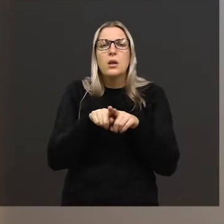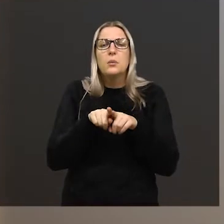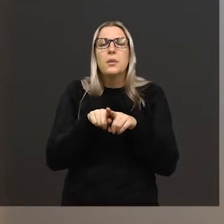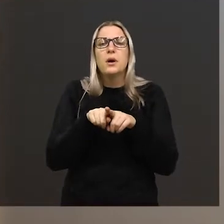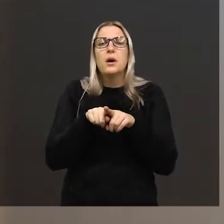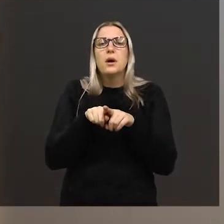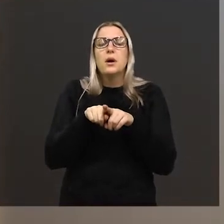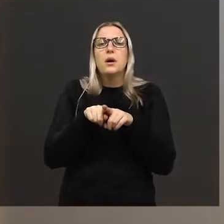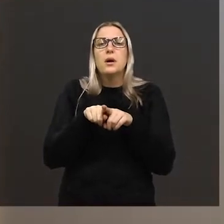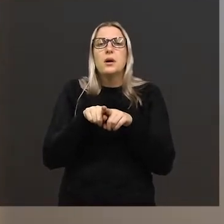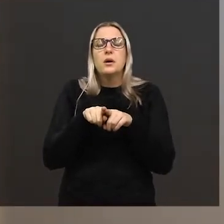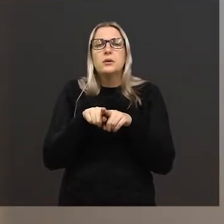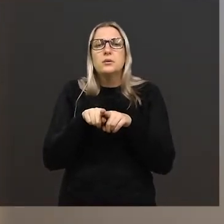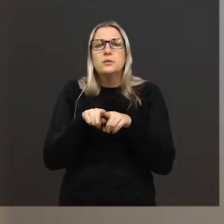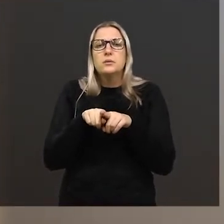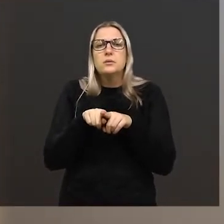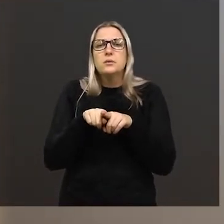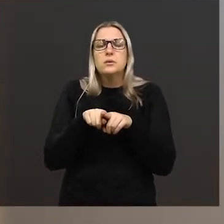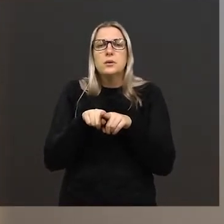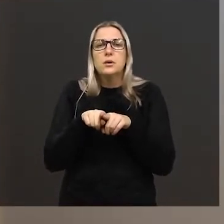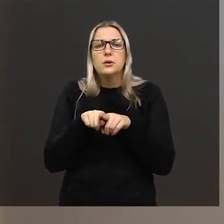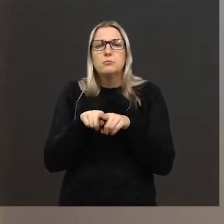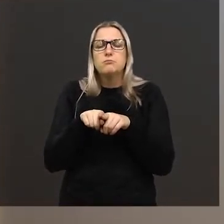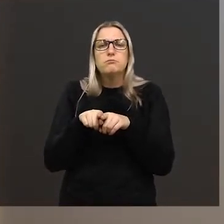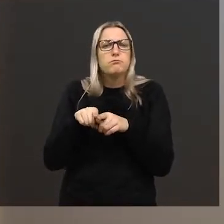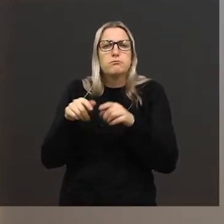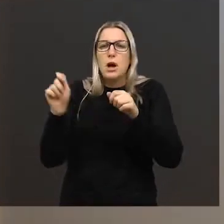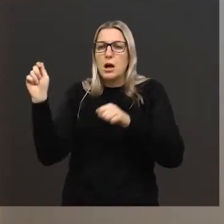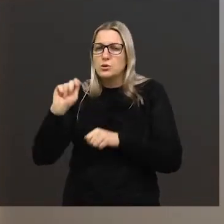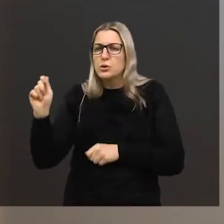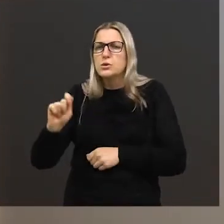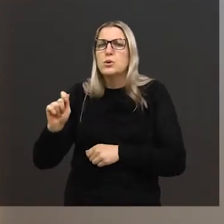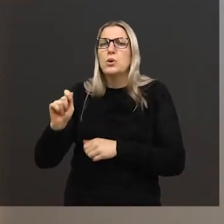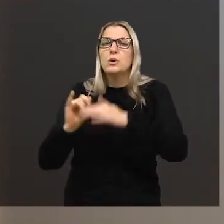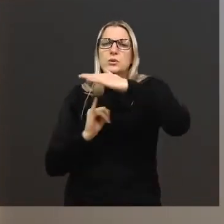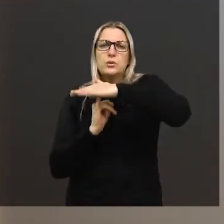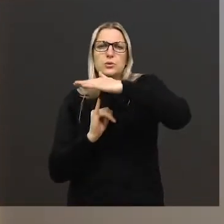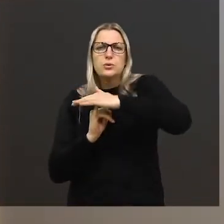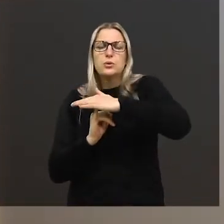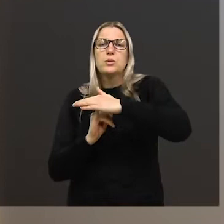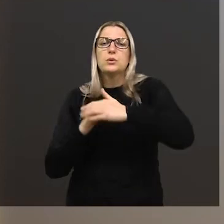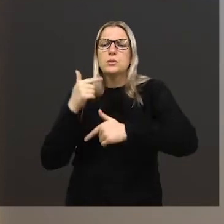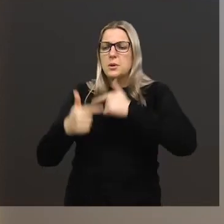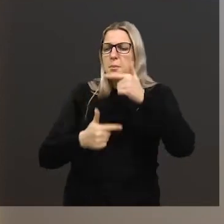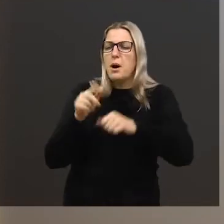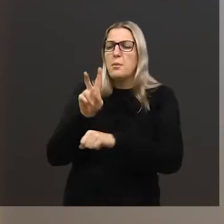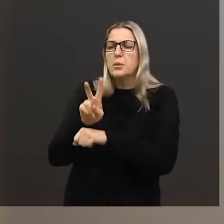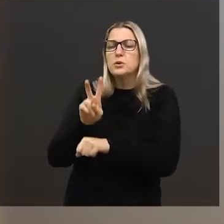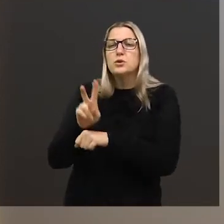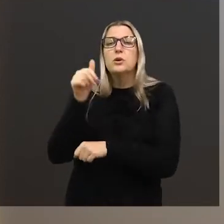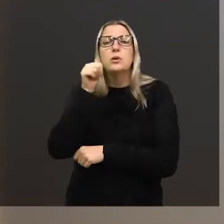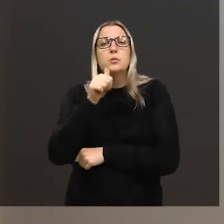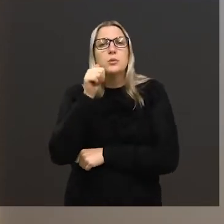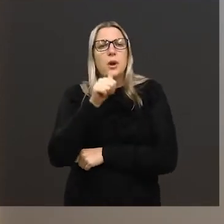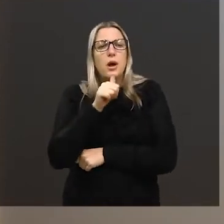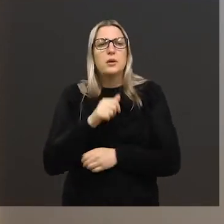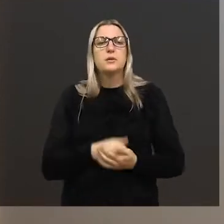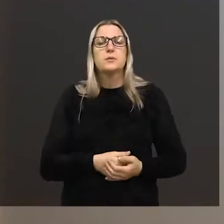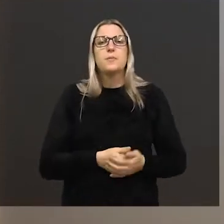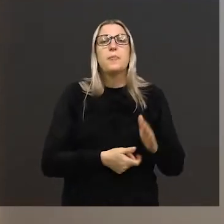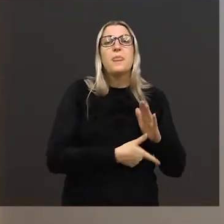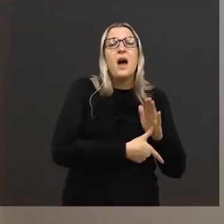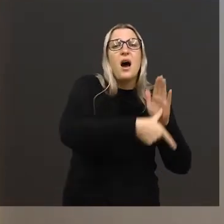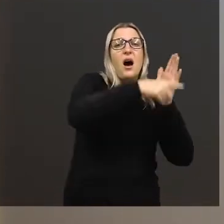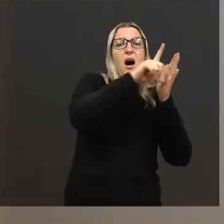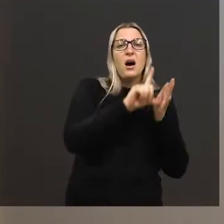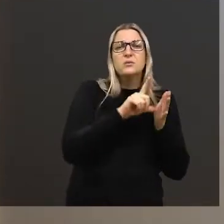organizações não governamentais que também trabalham na proteção dos direitos das mulheres. Então, o que me parece que havia antes,